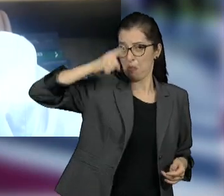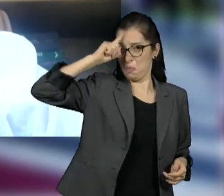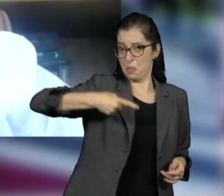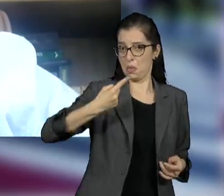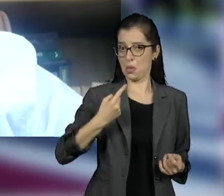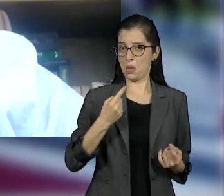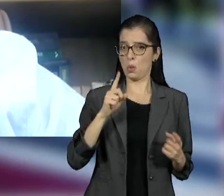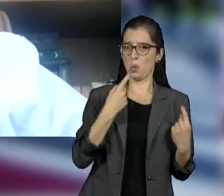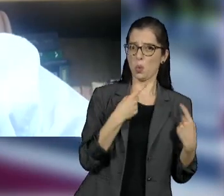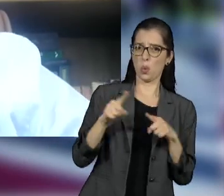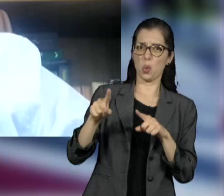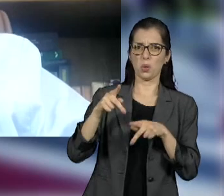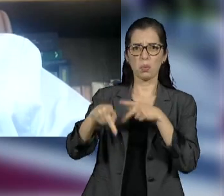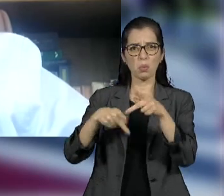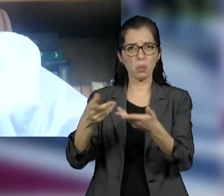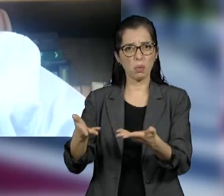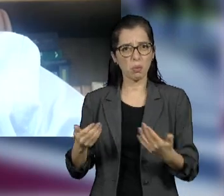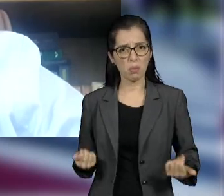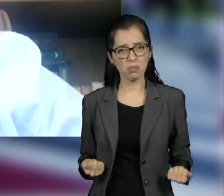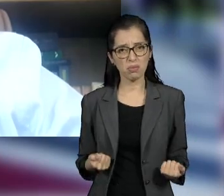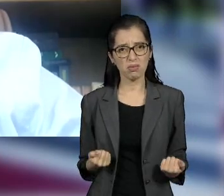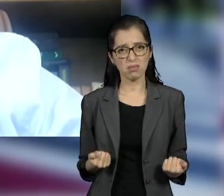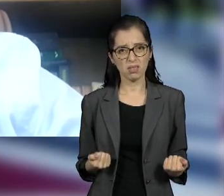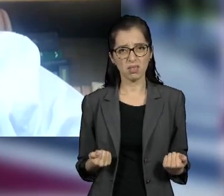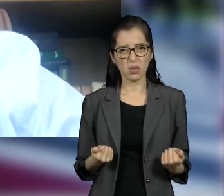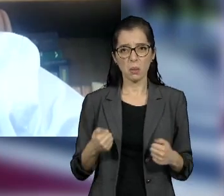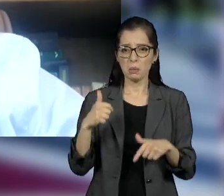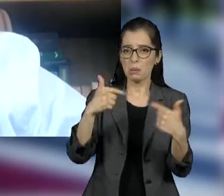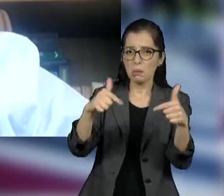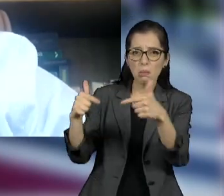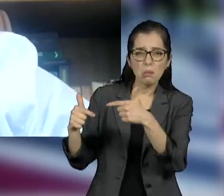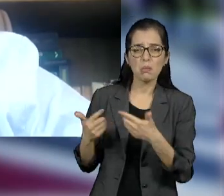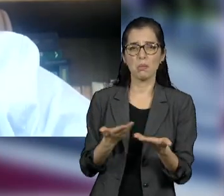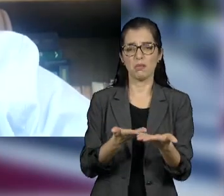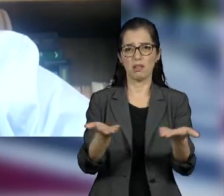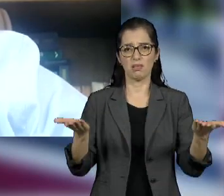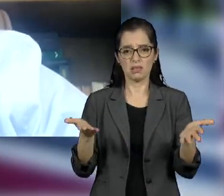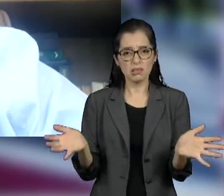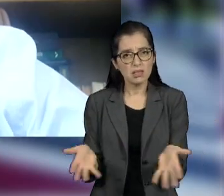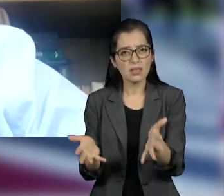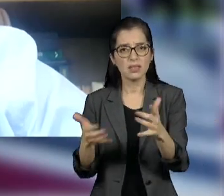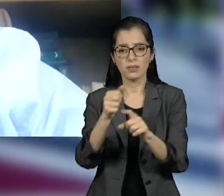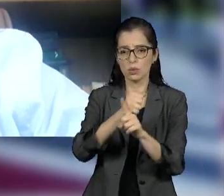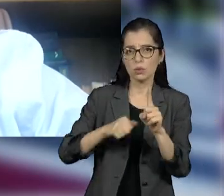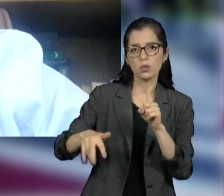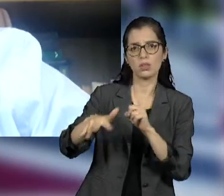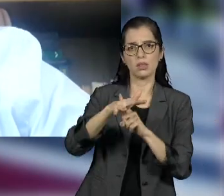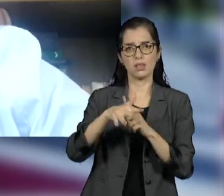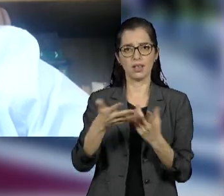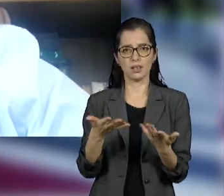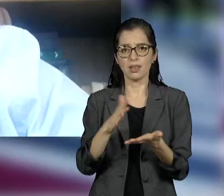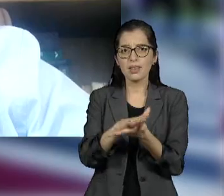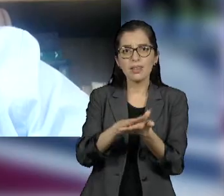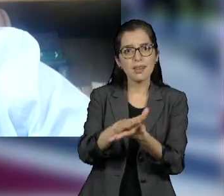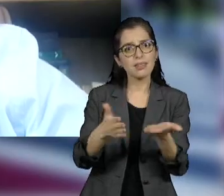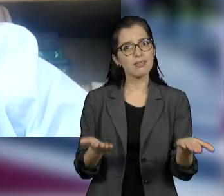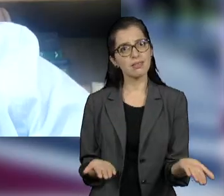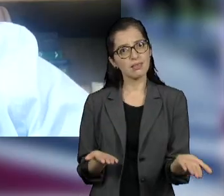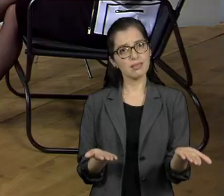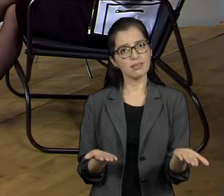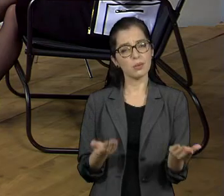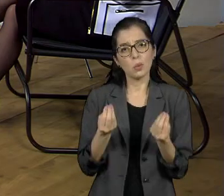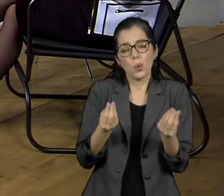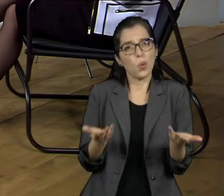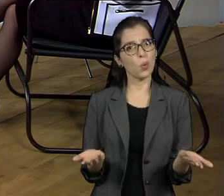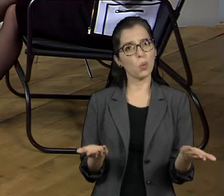atividades públicas como atividades republicanas e submetidas a mecanismos de controle e responsabilização por seus